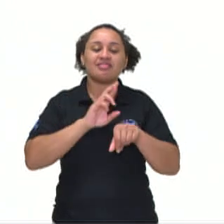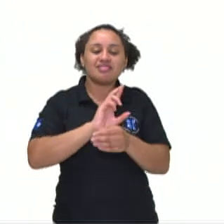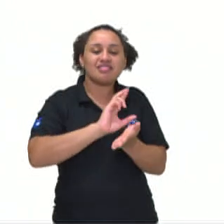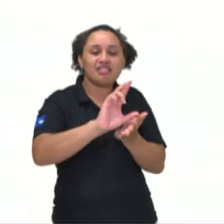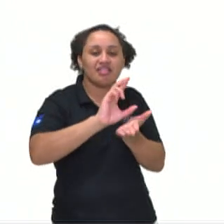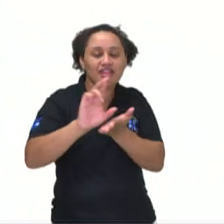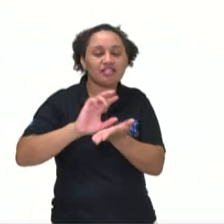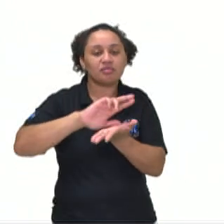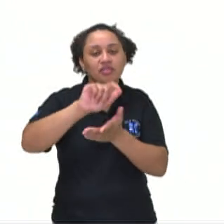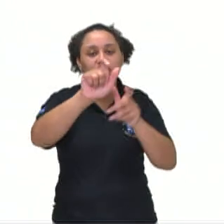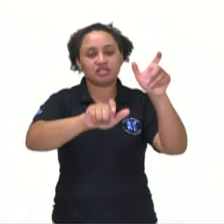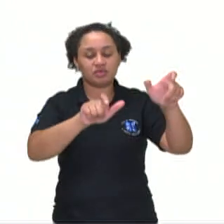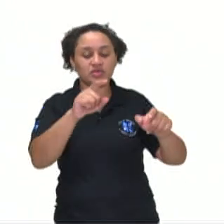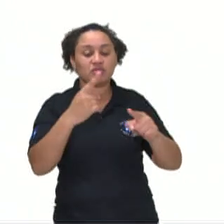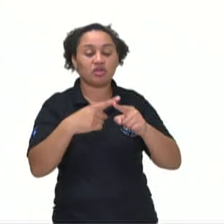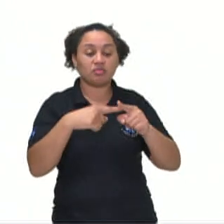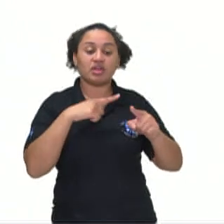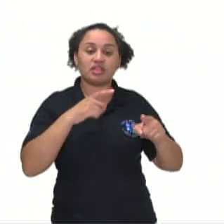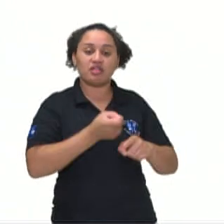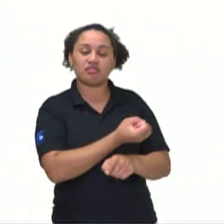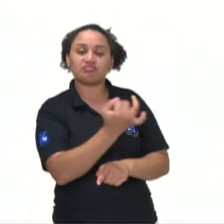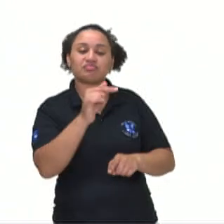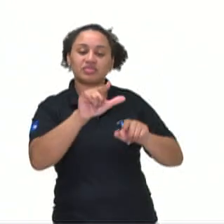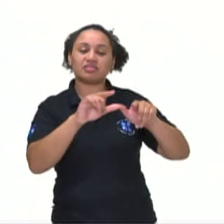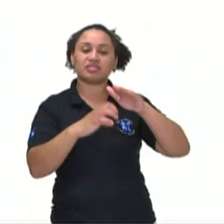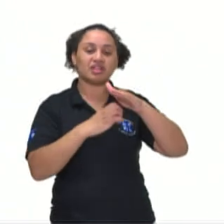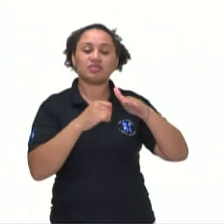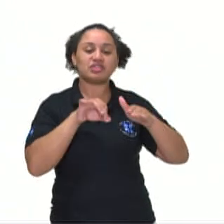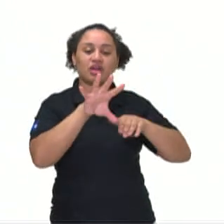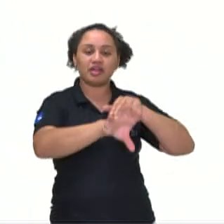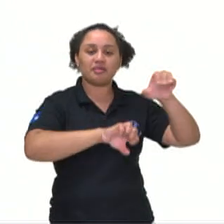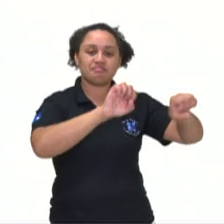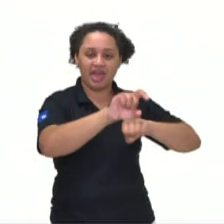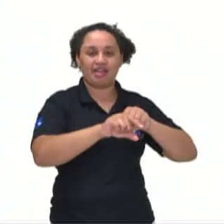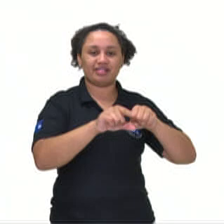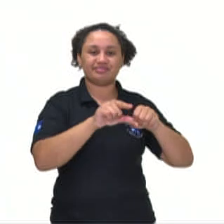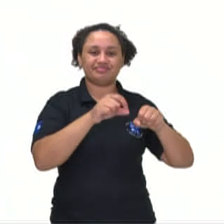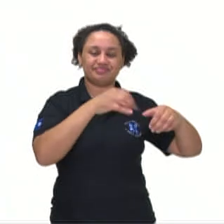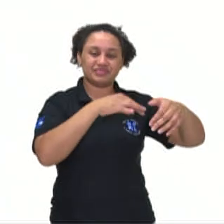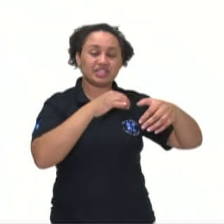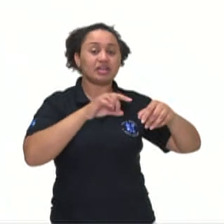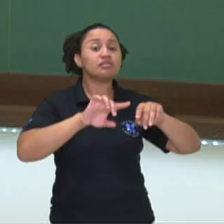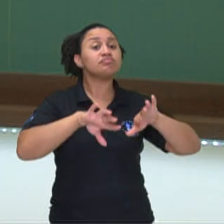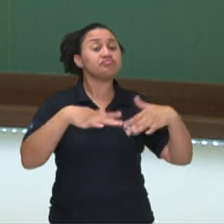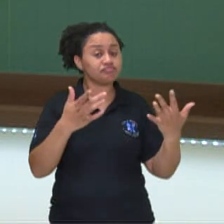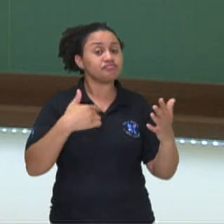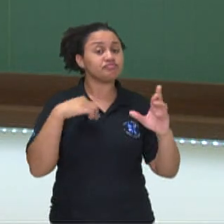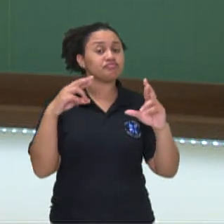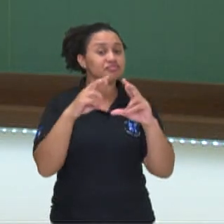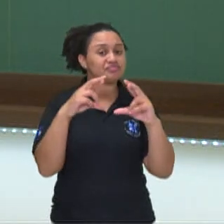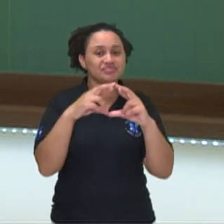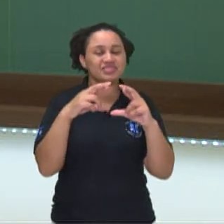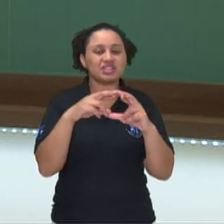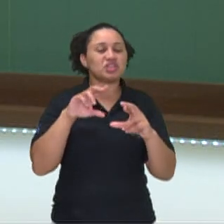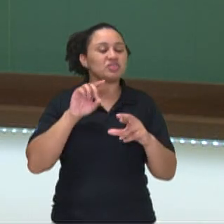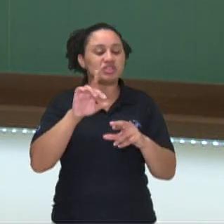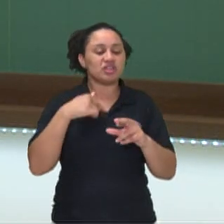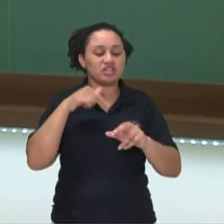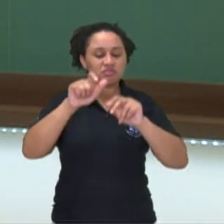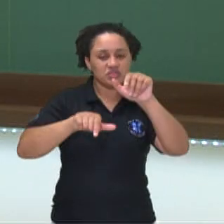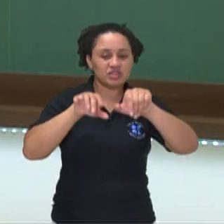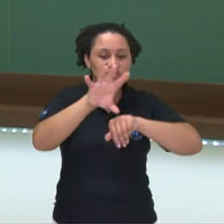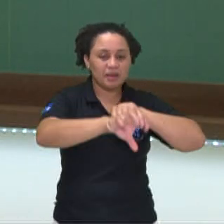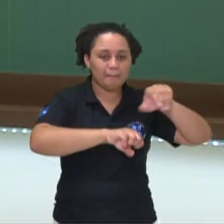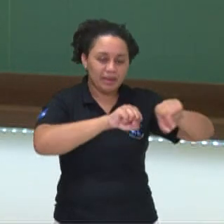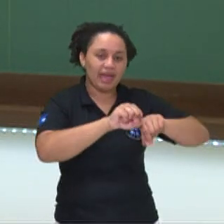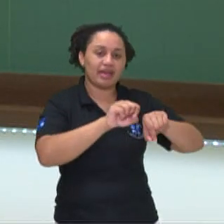pois alimenta toda uma indústria que vai além dos coletores de recicláveis. Então a reciclagem ela vai muito além das pessoas que